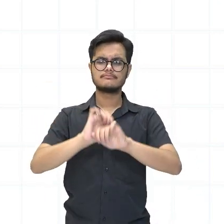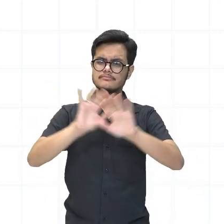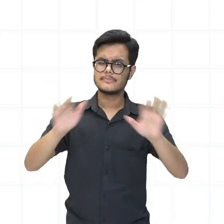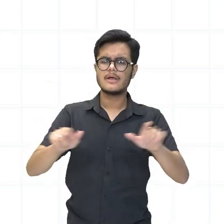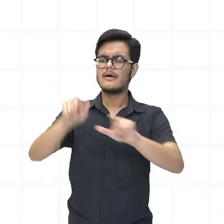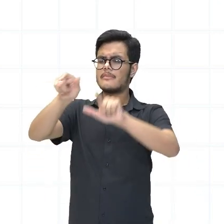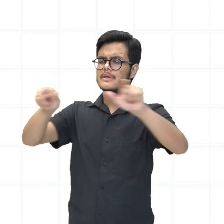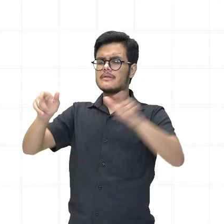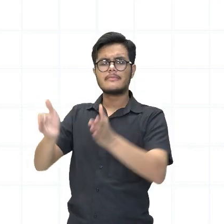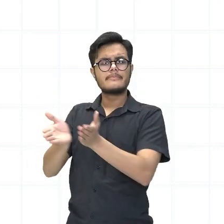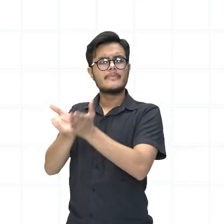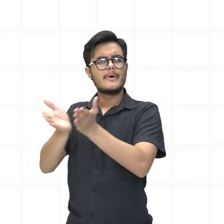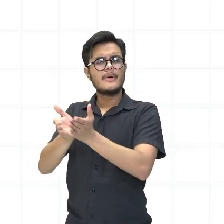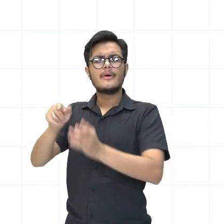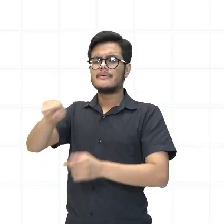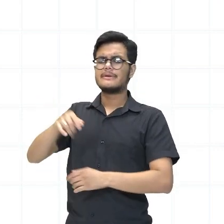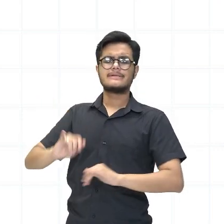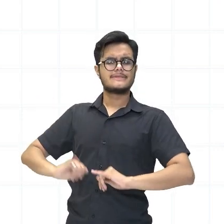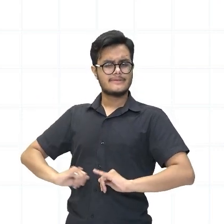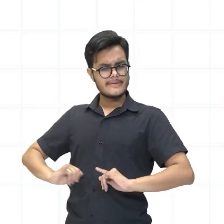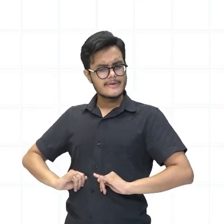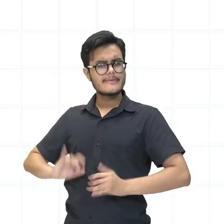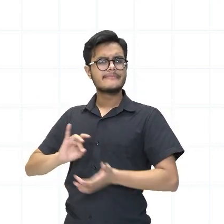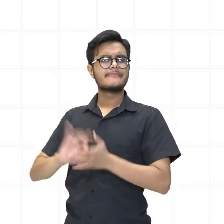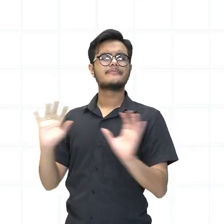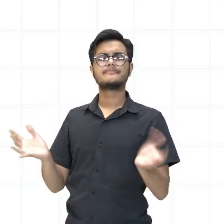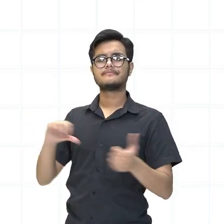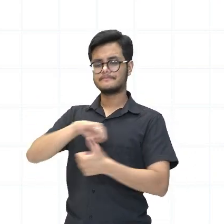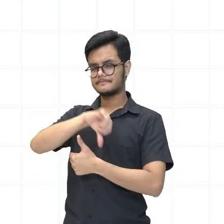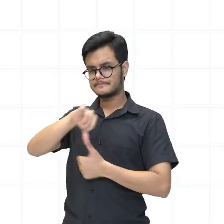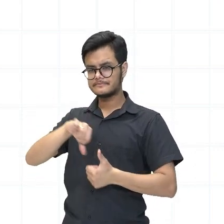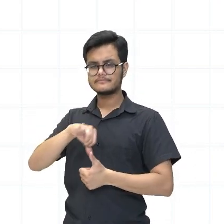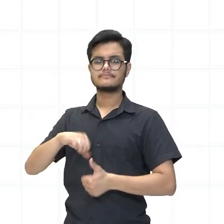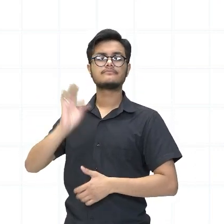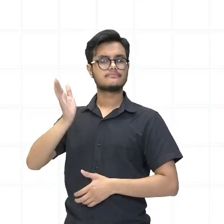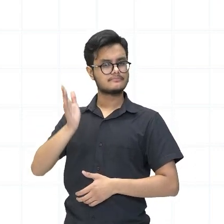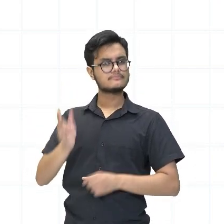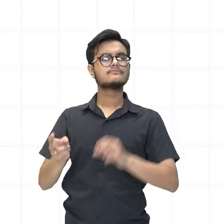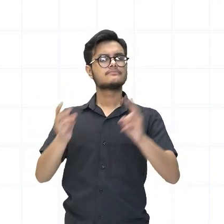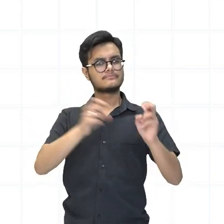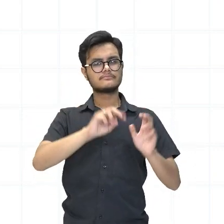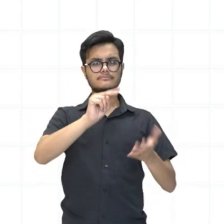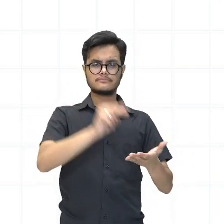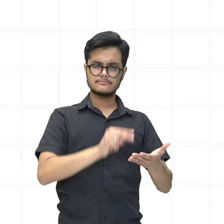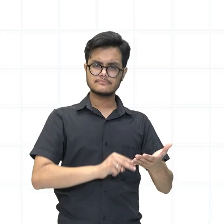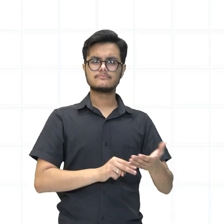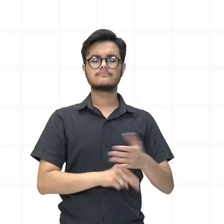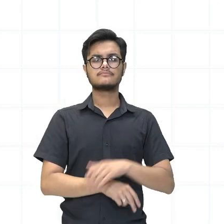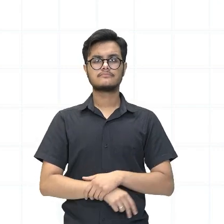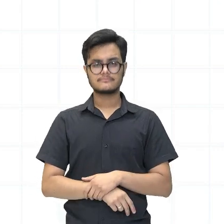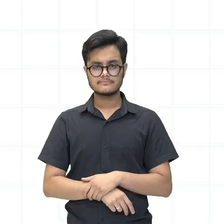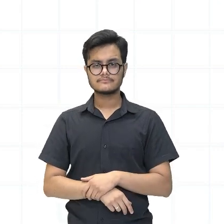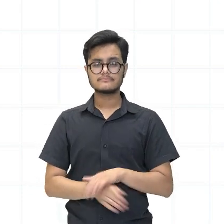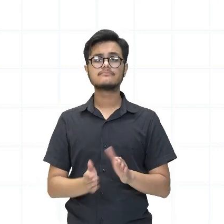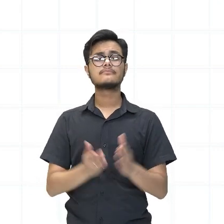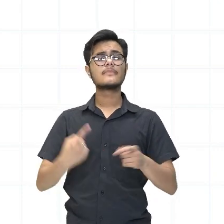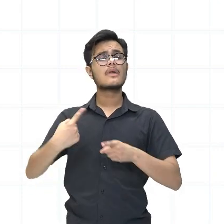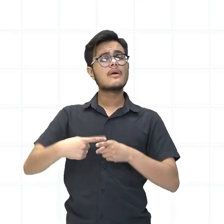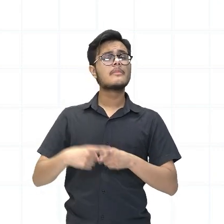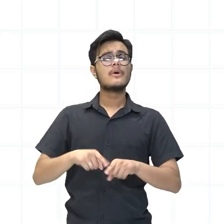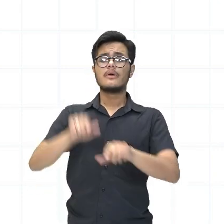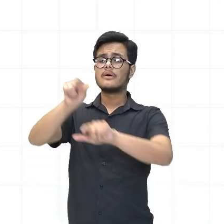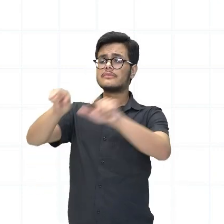população periférica é a que mais sofre com as mudanças climáticas, isso a gente pôde perceber na leitura do texto. Explicar o porquê da